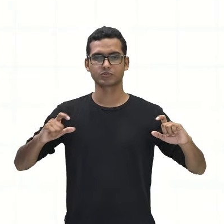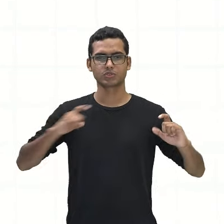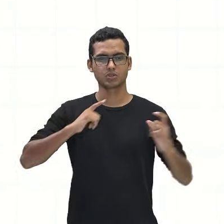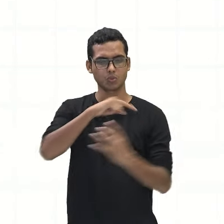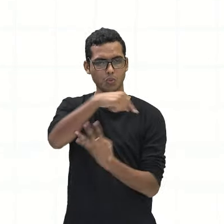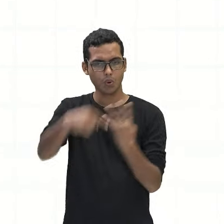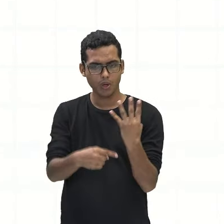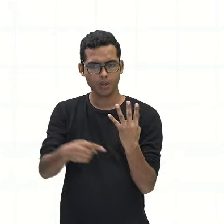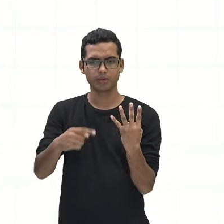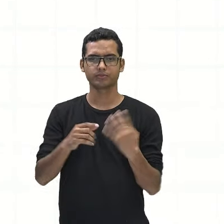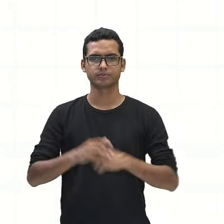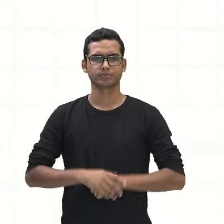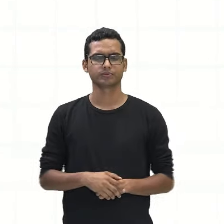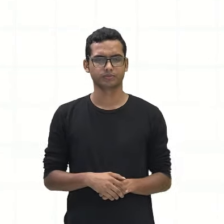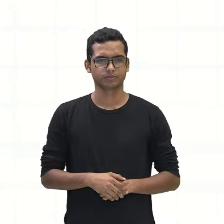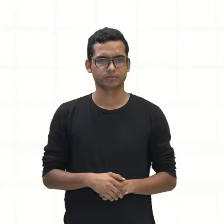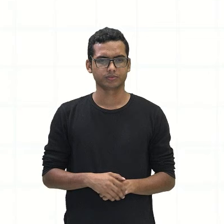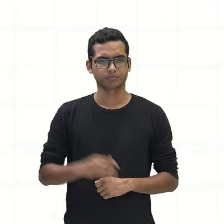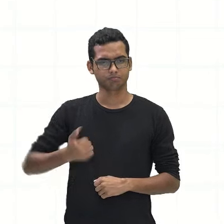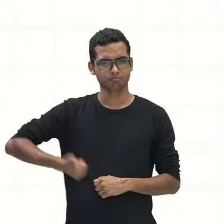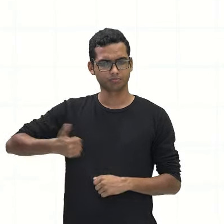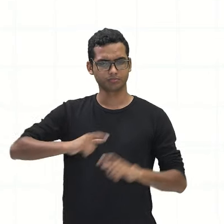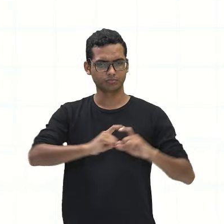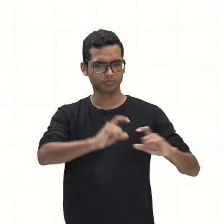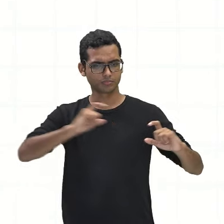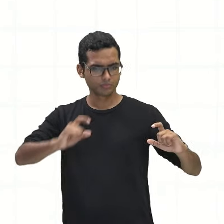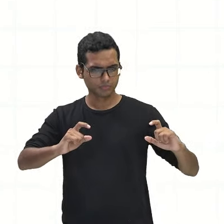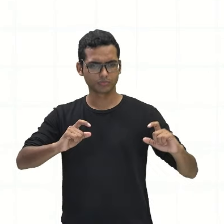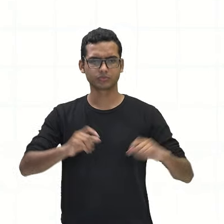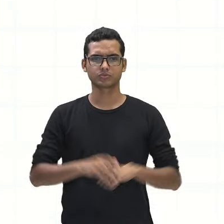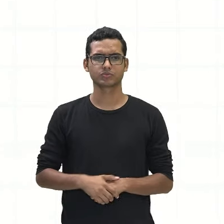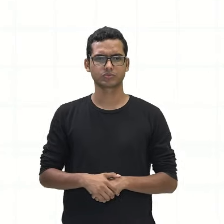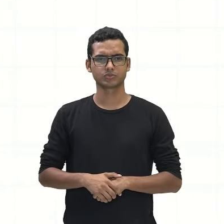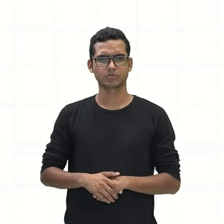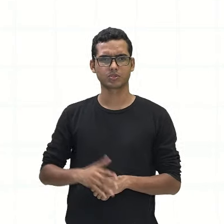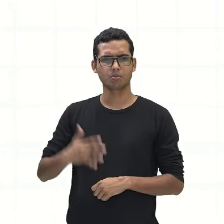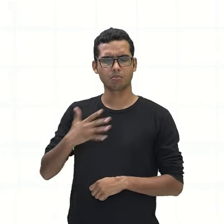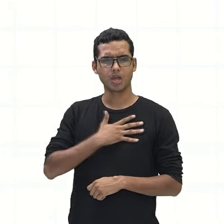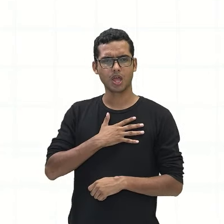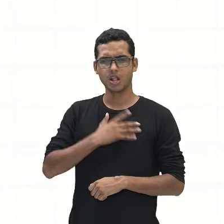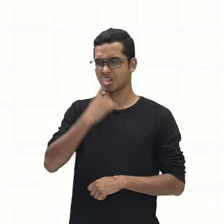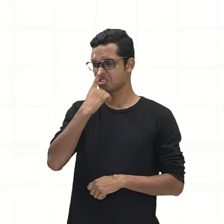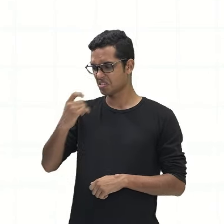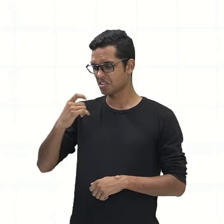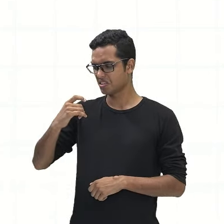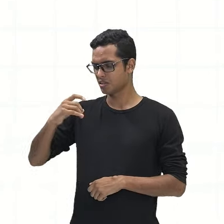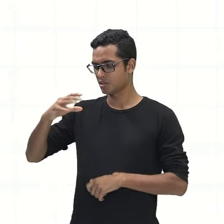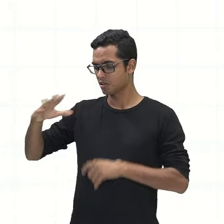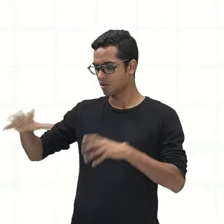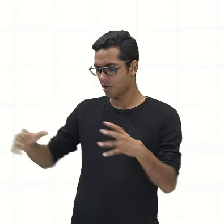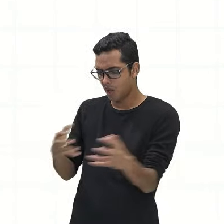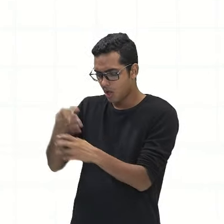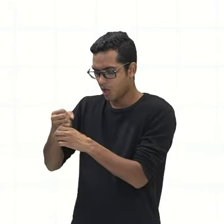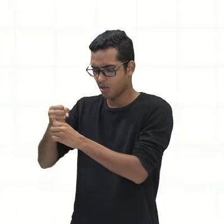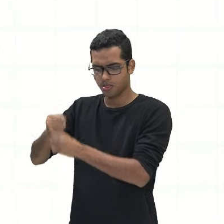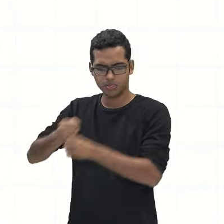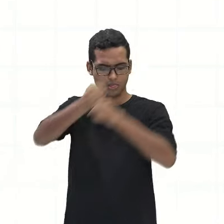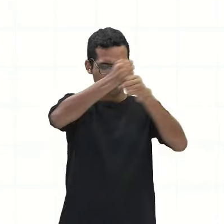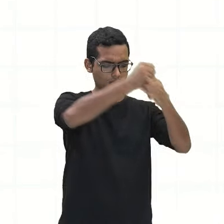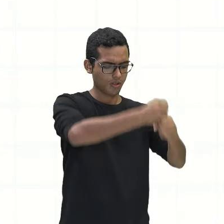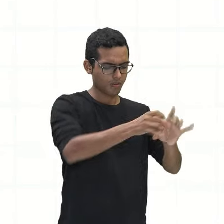tiras, que diz assim, ó, a primeira tira diz assim, ó, vou deixar o lixo aqui rapidinho, enquanto pego mais no